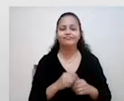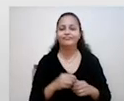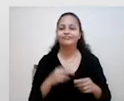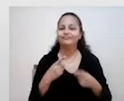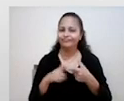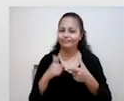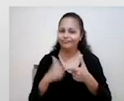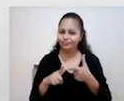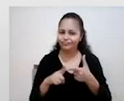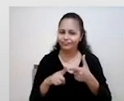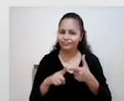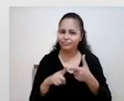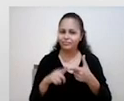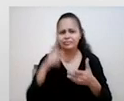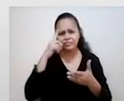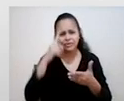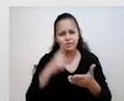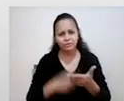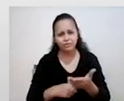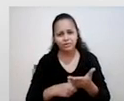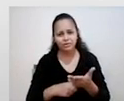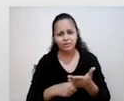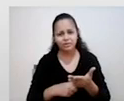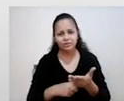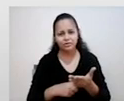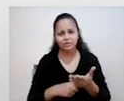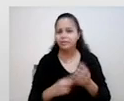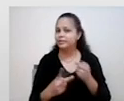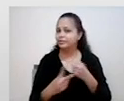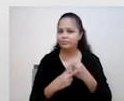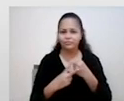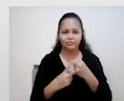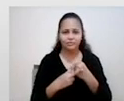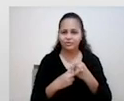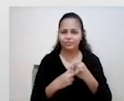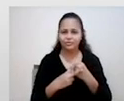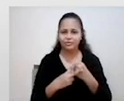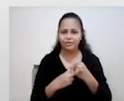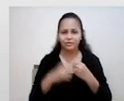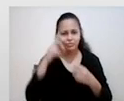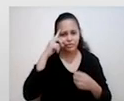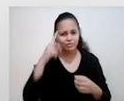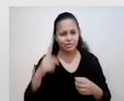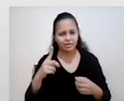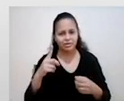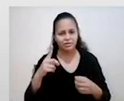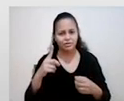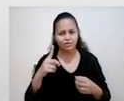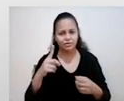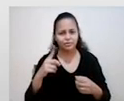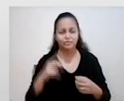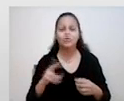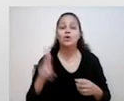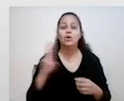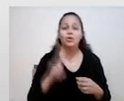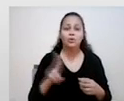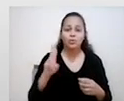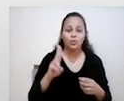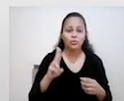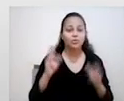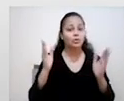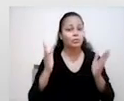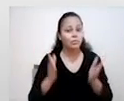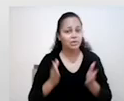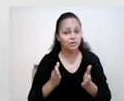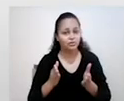essa obrigatoriedade? Já falei que não é como um verbo imperativo, mas eles vão usar o presente e o futuro do indicativo e também